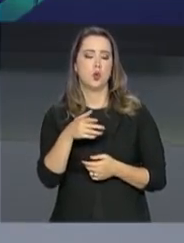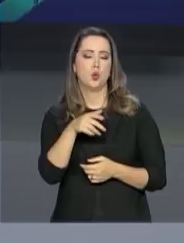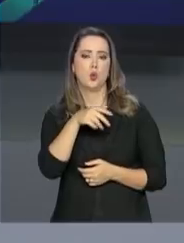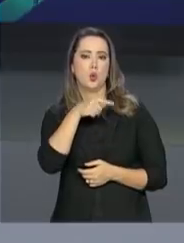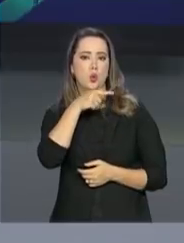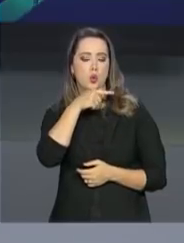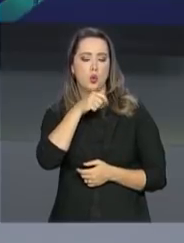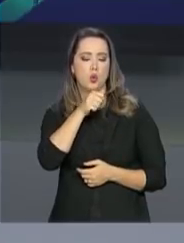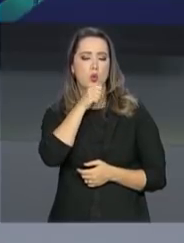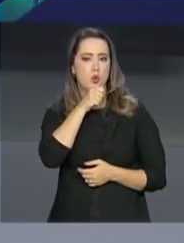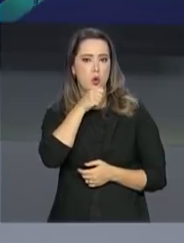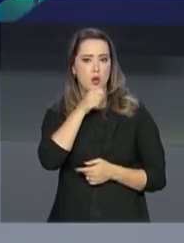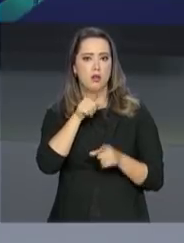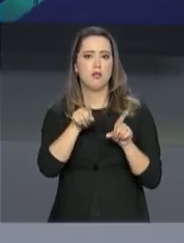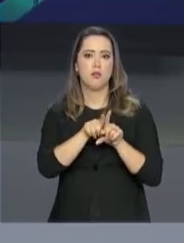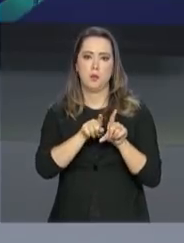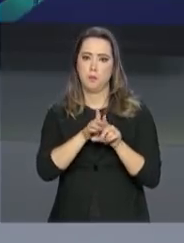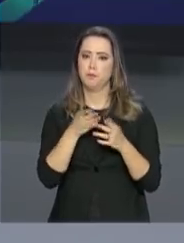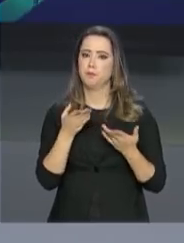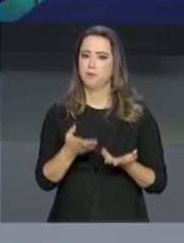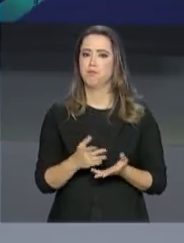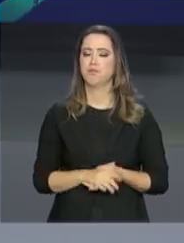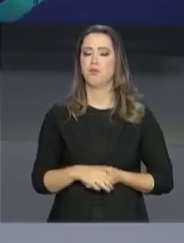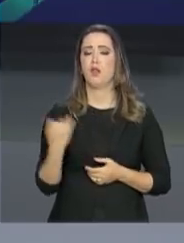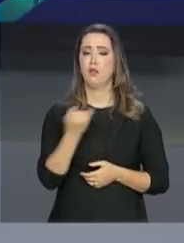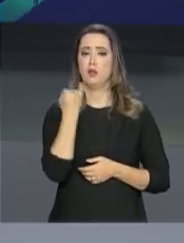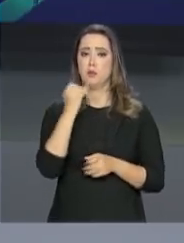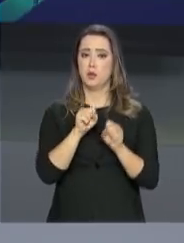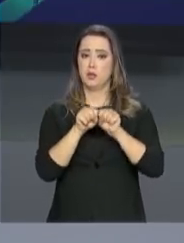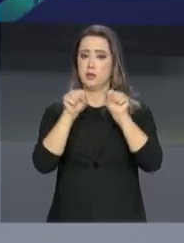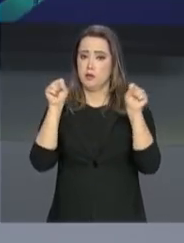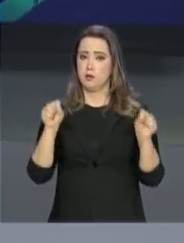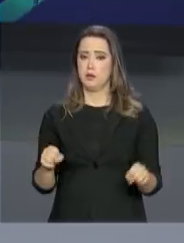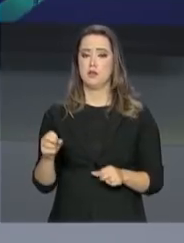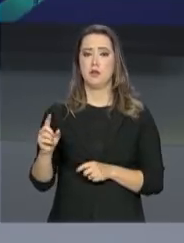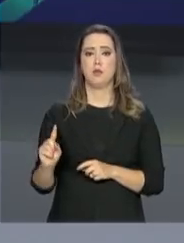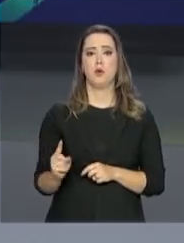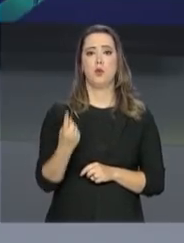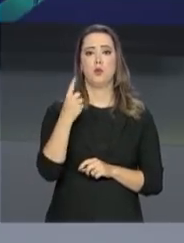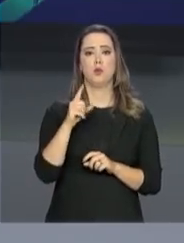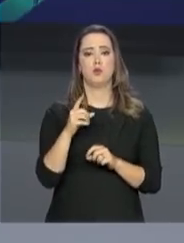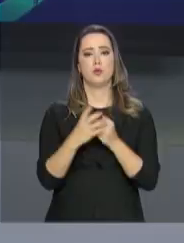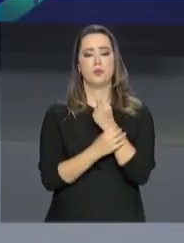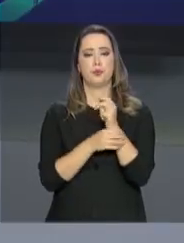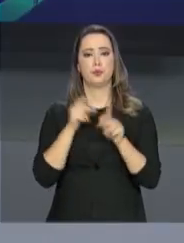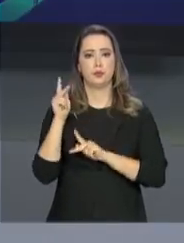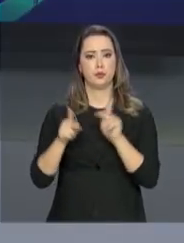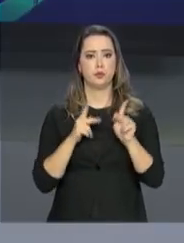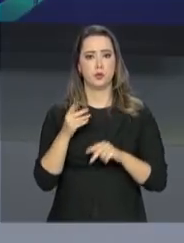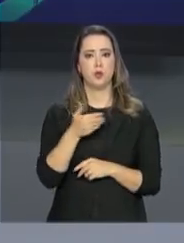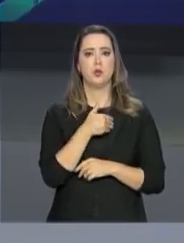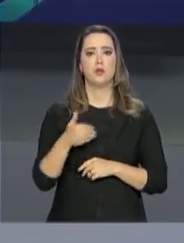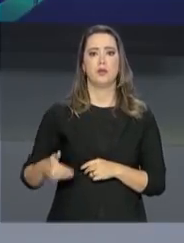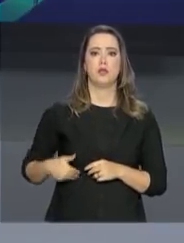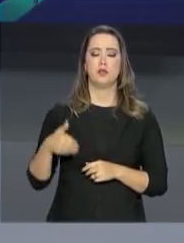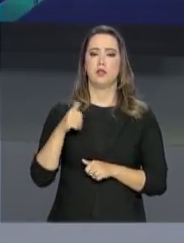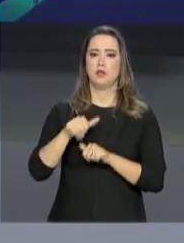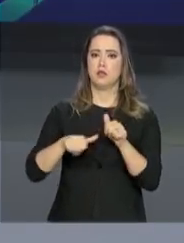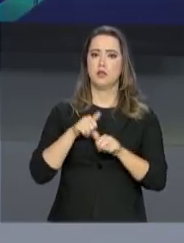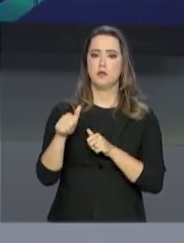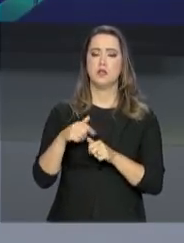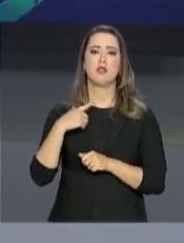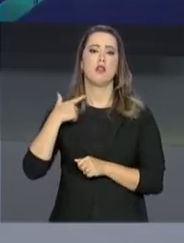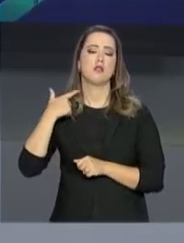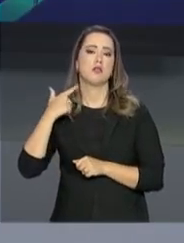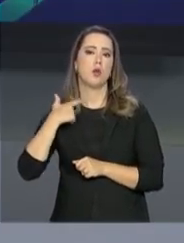da importância da criação do sistema único de segurança pública e da determinação do governo de transferir dinheiro das loterias federais